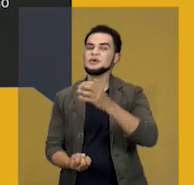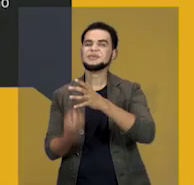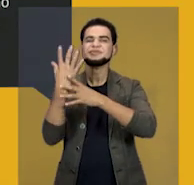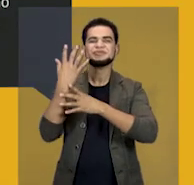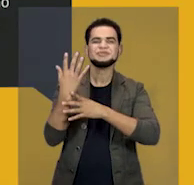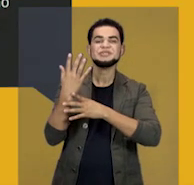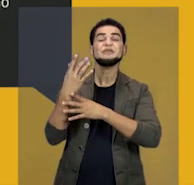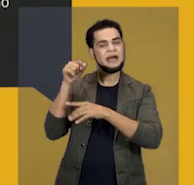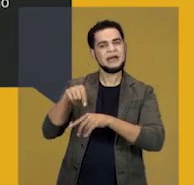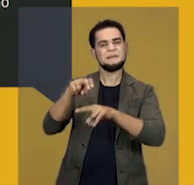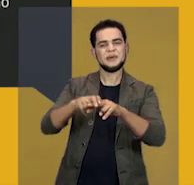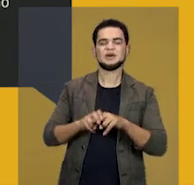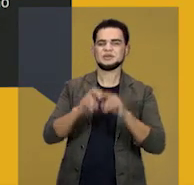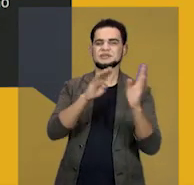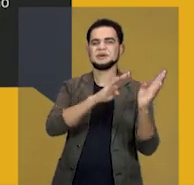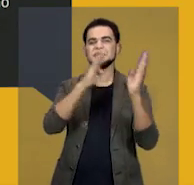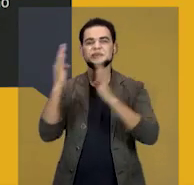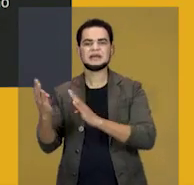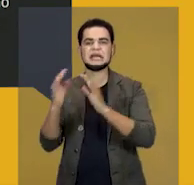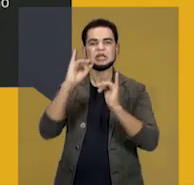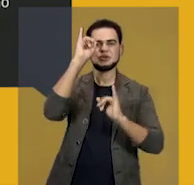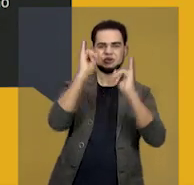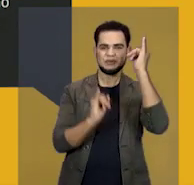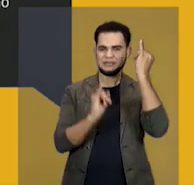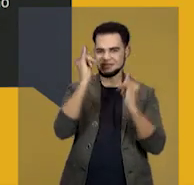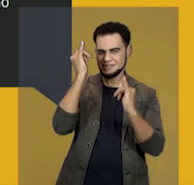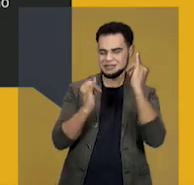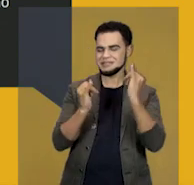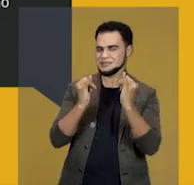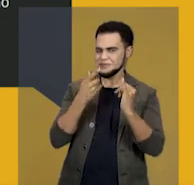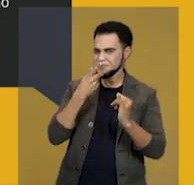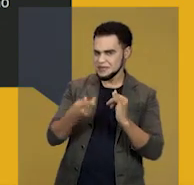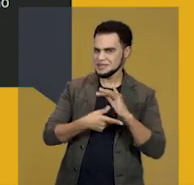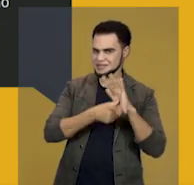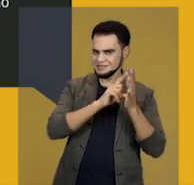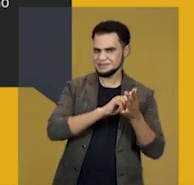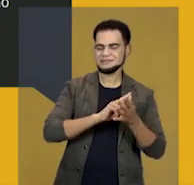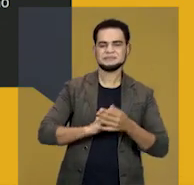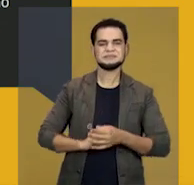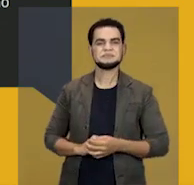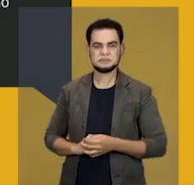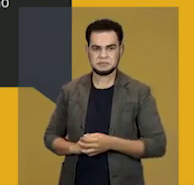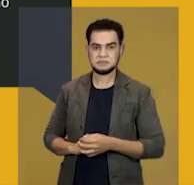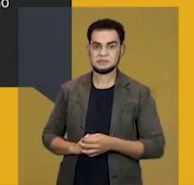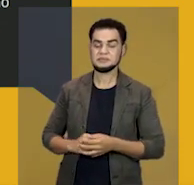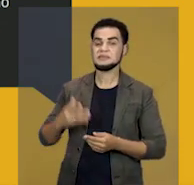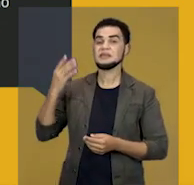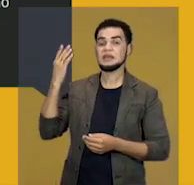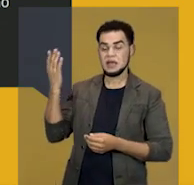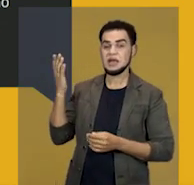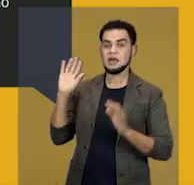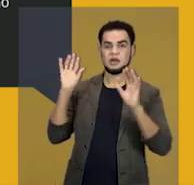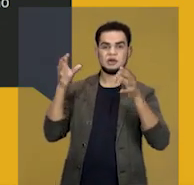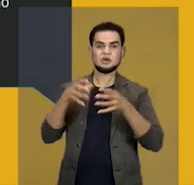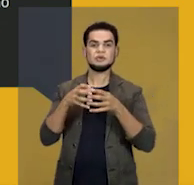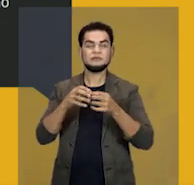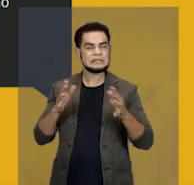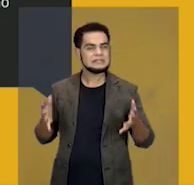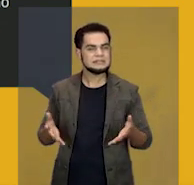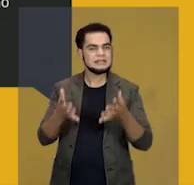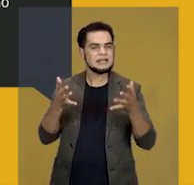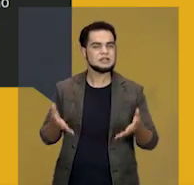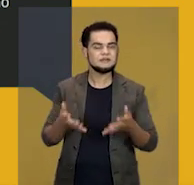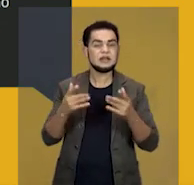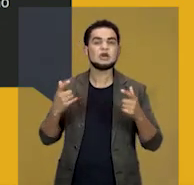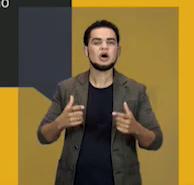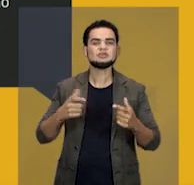de industrialização, né, como já foi colocado aqui para vocês anteriormente, né? Ah lá, incentivado durante o governo JK,